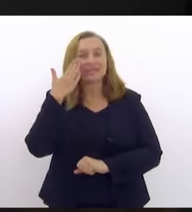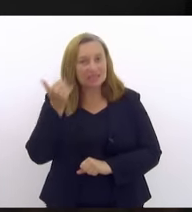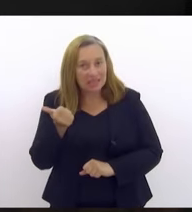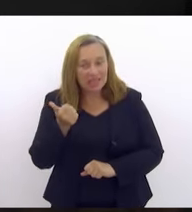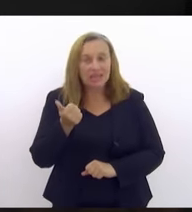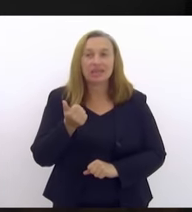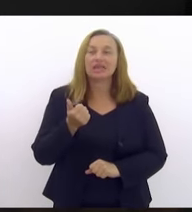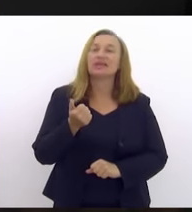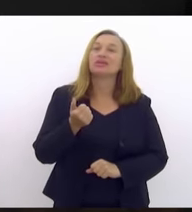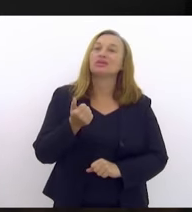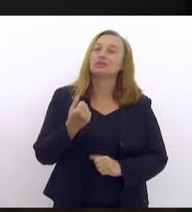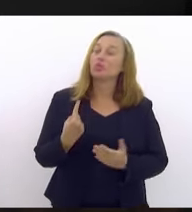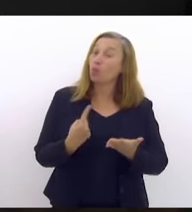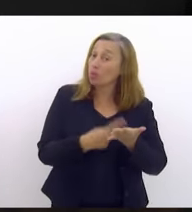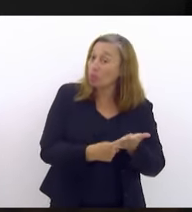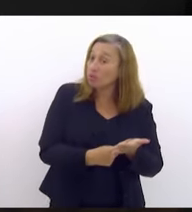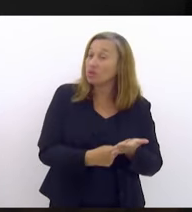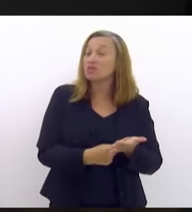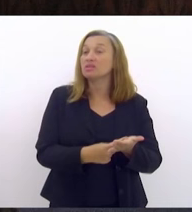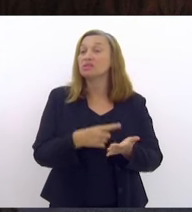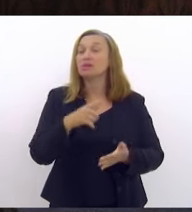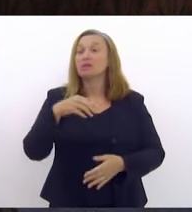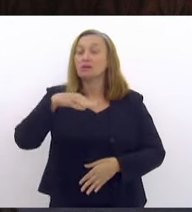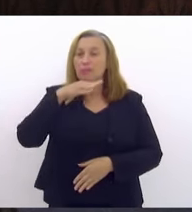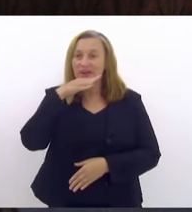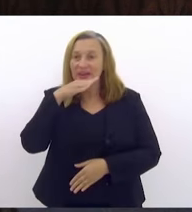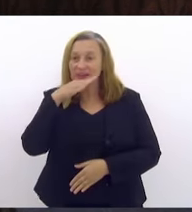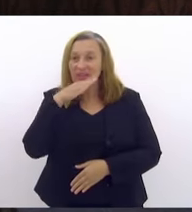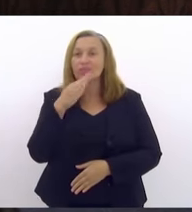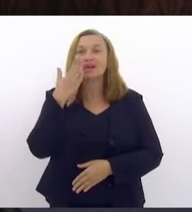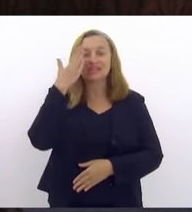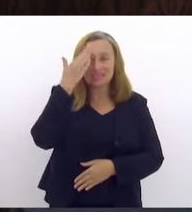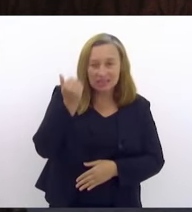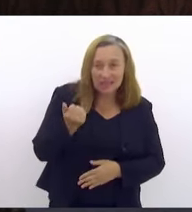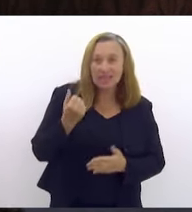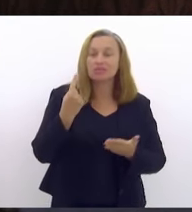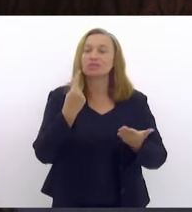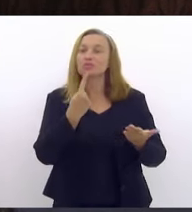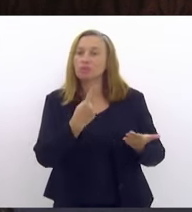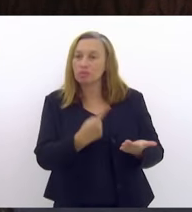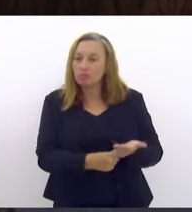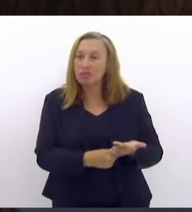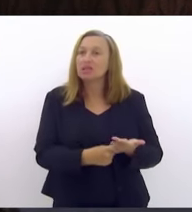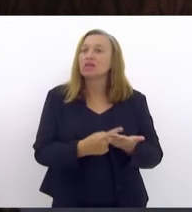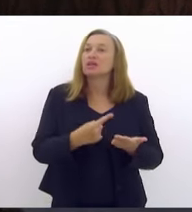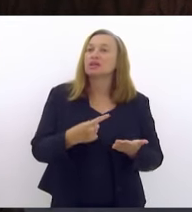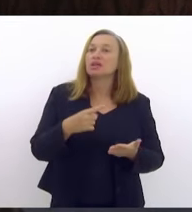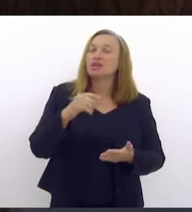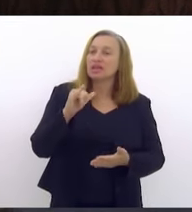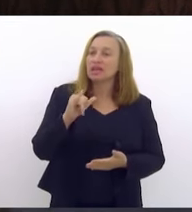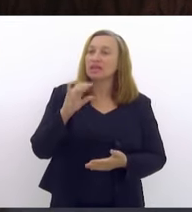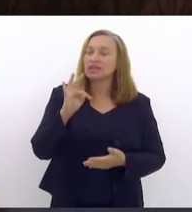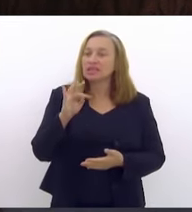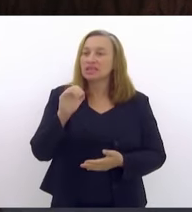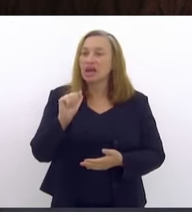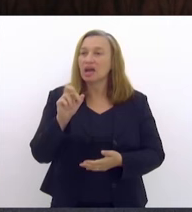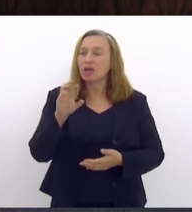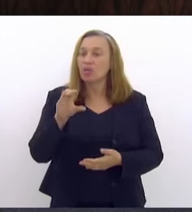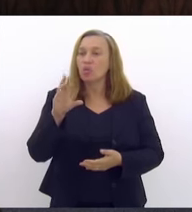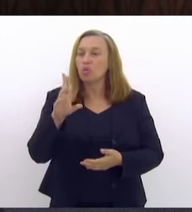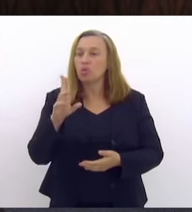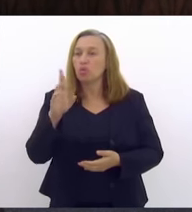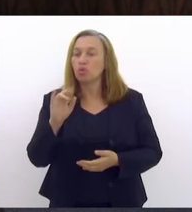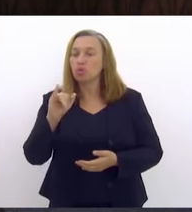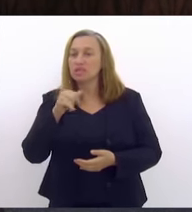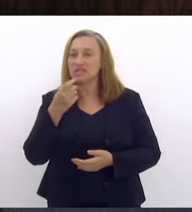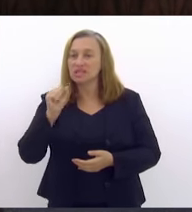seu comprometimento com Mangaratiba, eu sei do seu comprometimento com Itacuruçá e com as ilhas, e você é uma